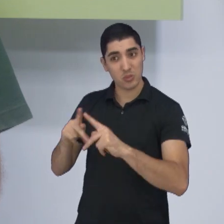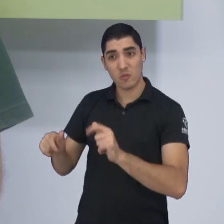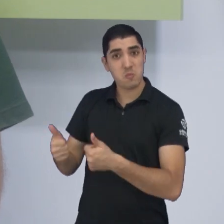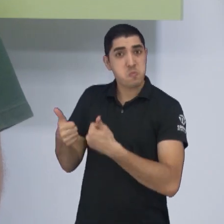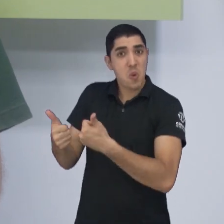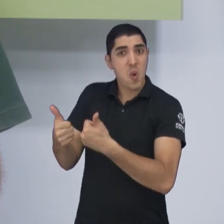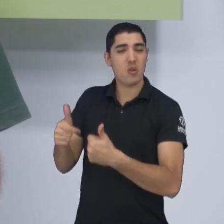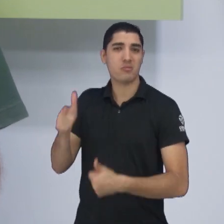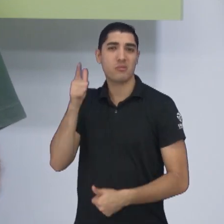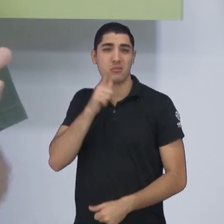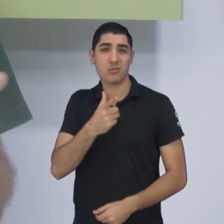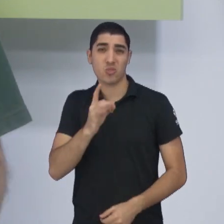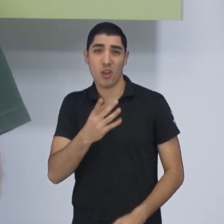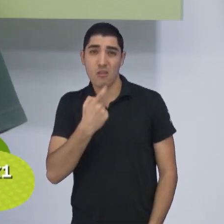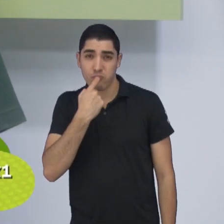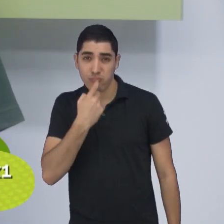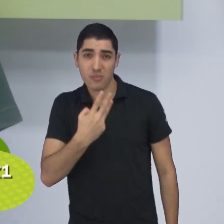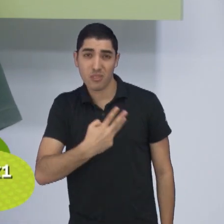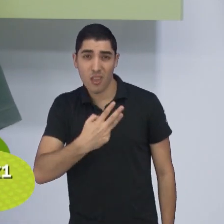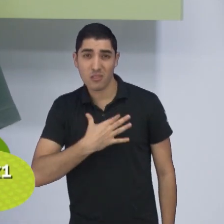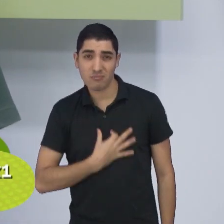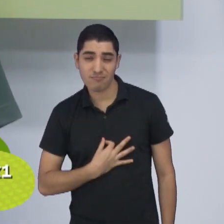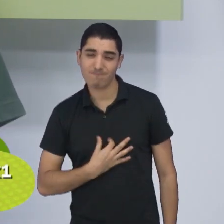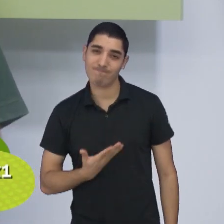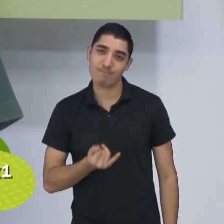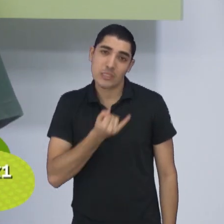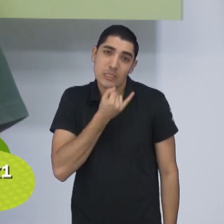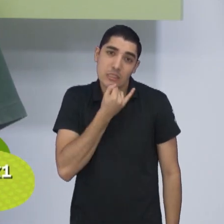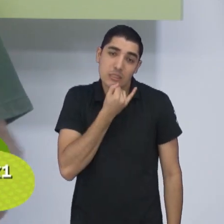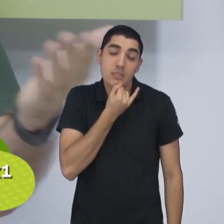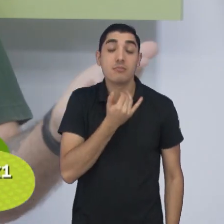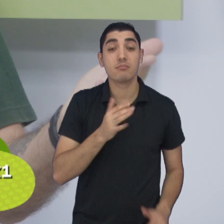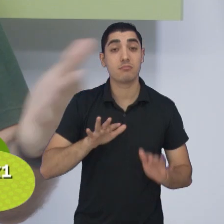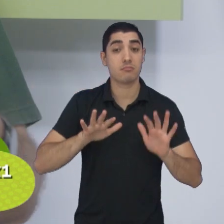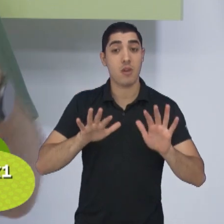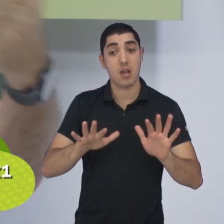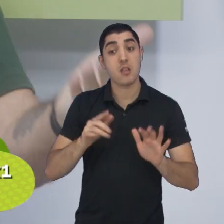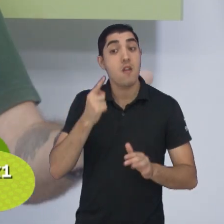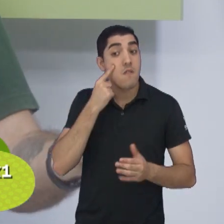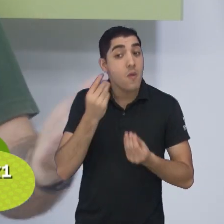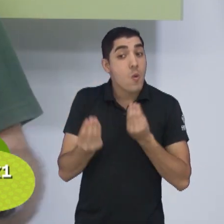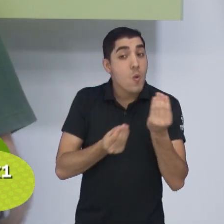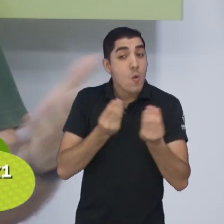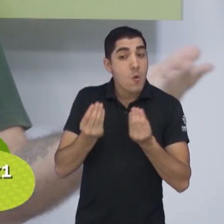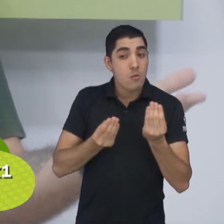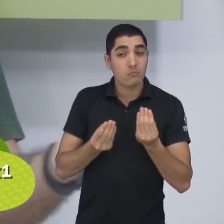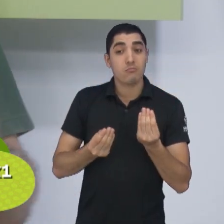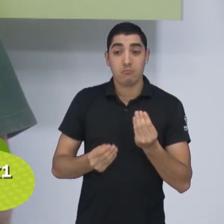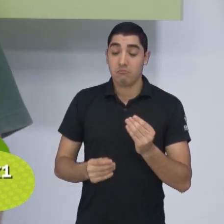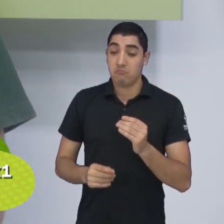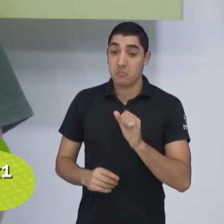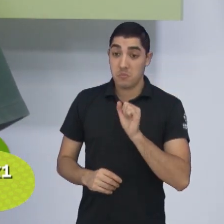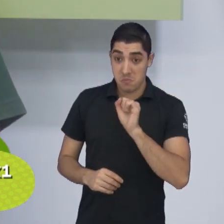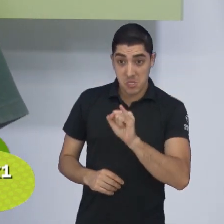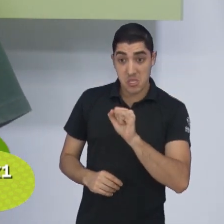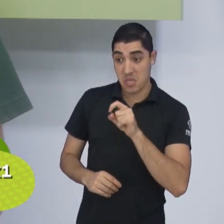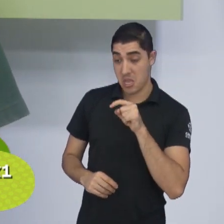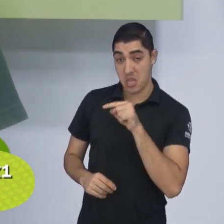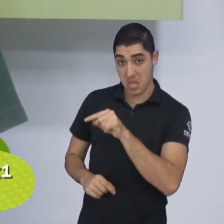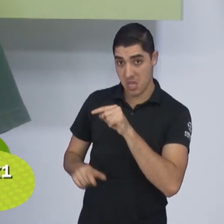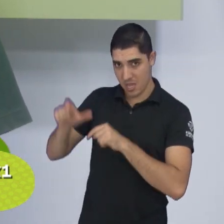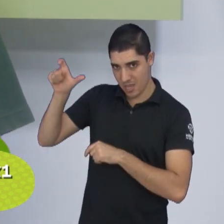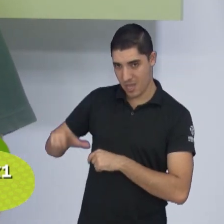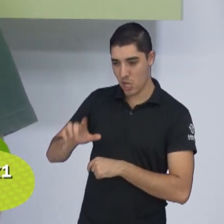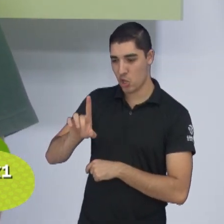Sul. É uma pena, mas enfim, tem que ver como, se caso confirmar nessa saída do Douglas